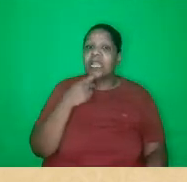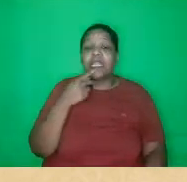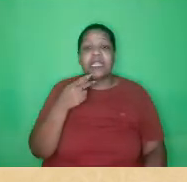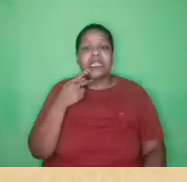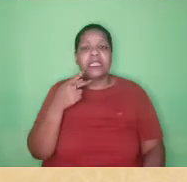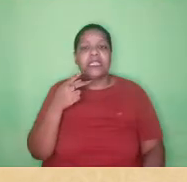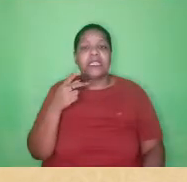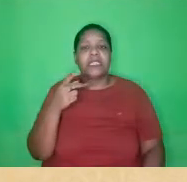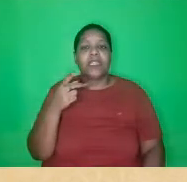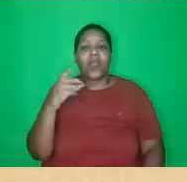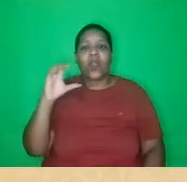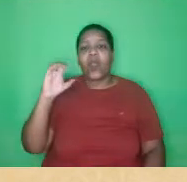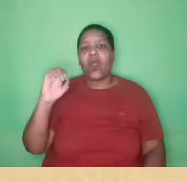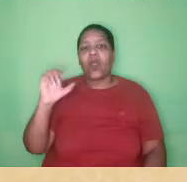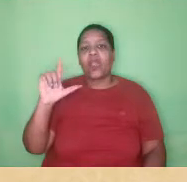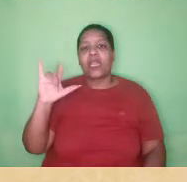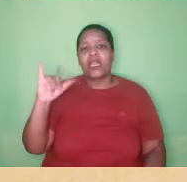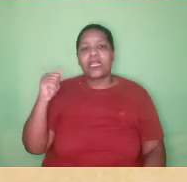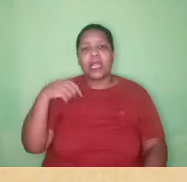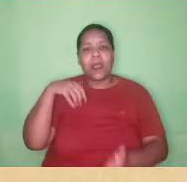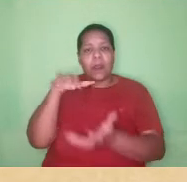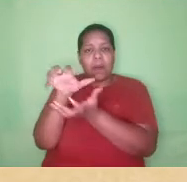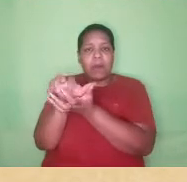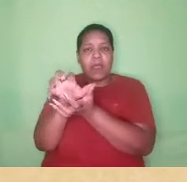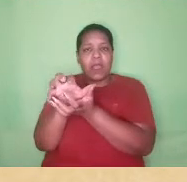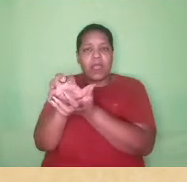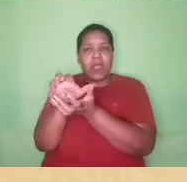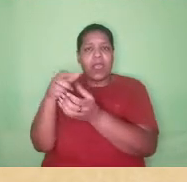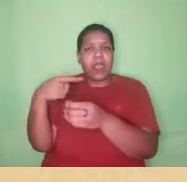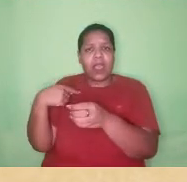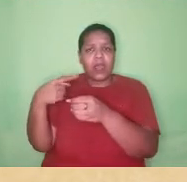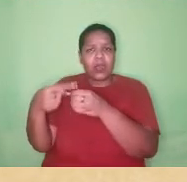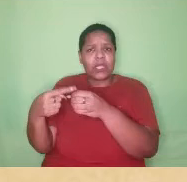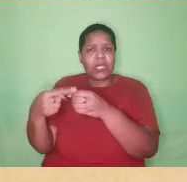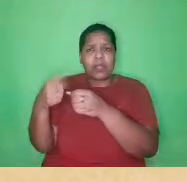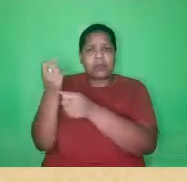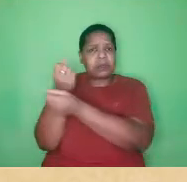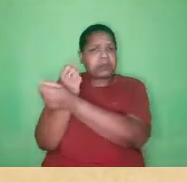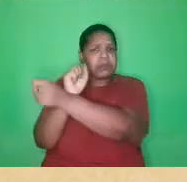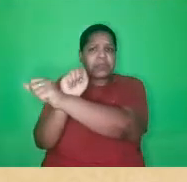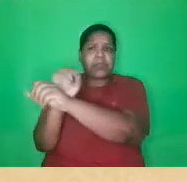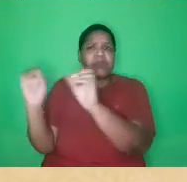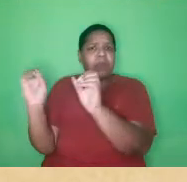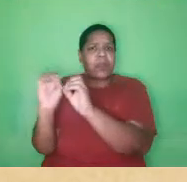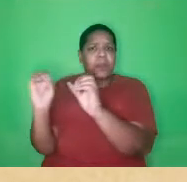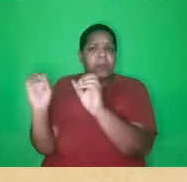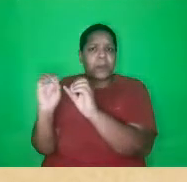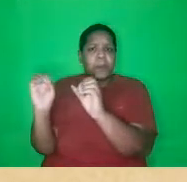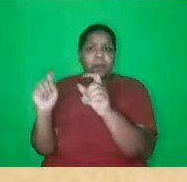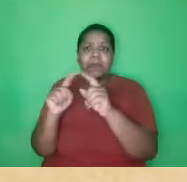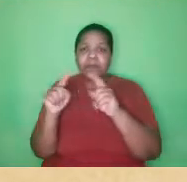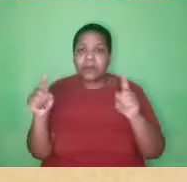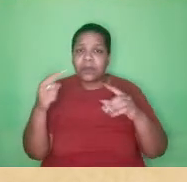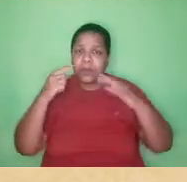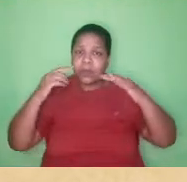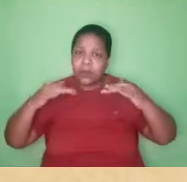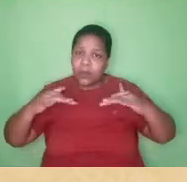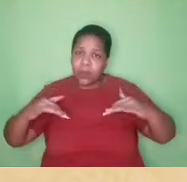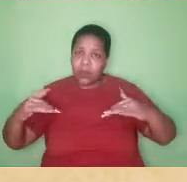século XVI em Pernambuco, que é uma cidade, mas ela não é uma cidade escravista. Embora o seu entorno, a